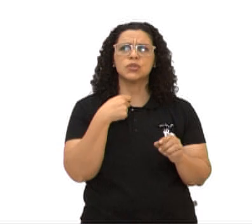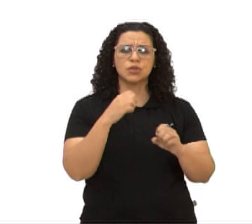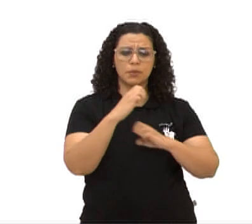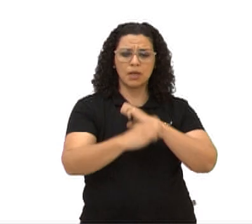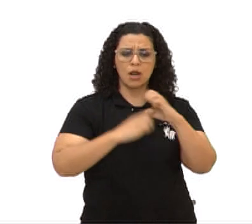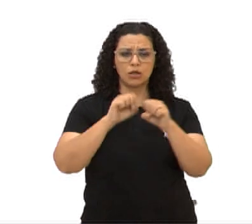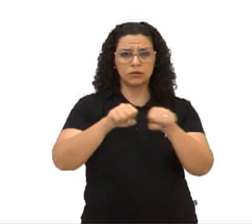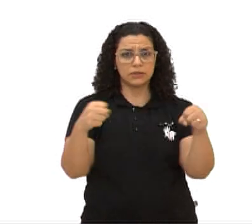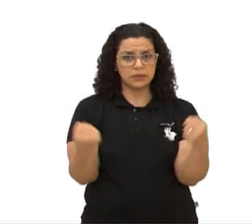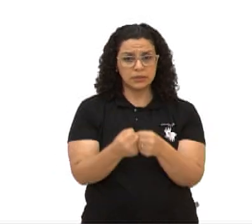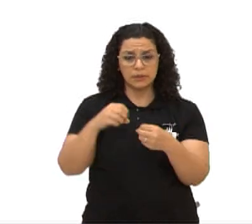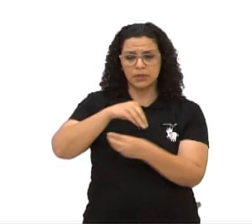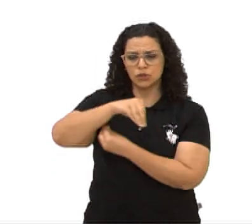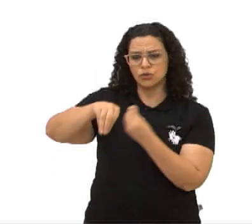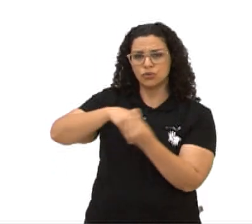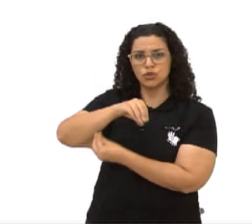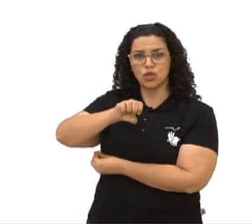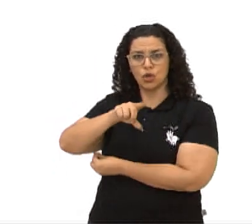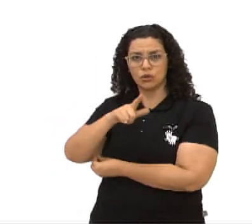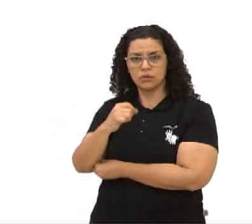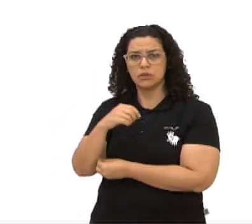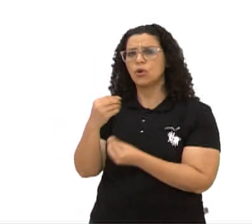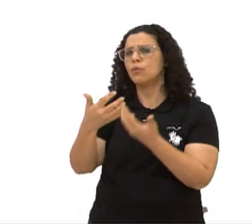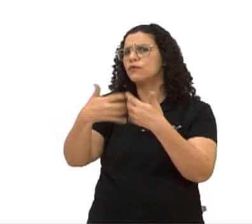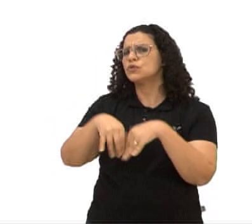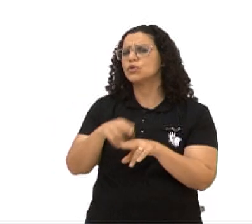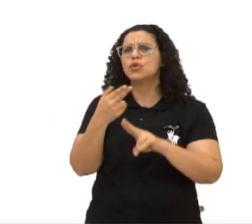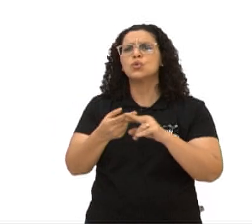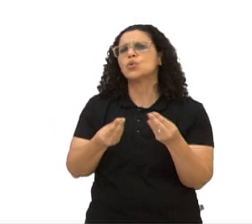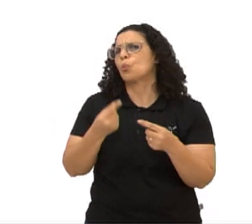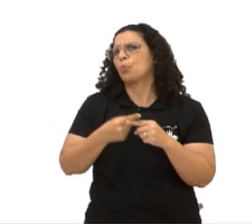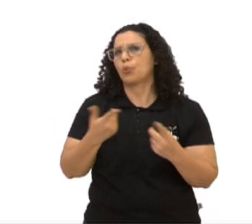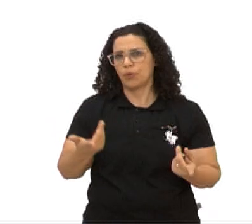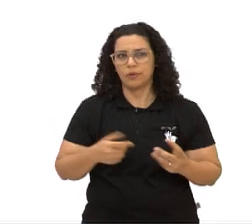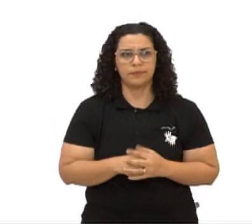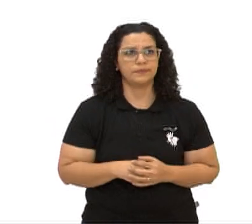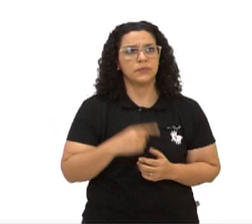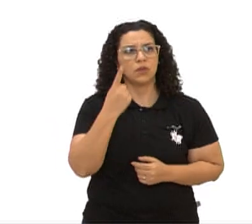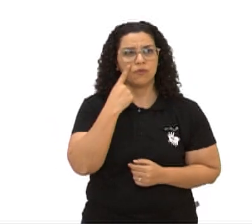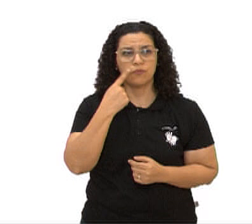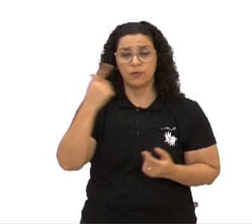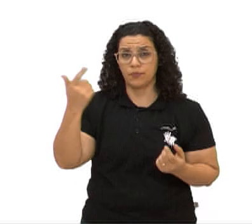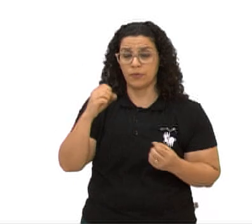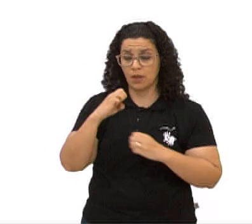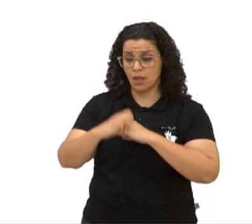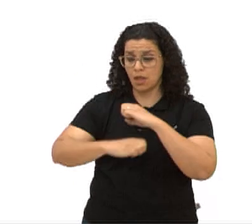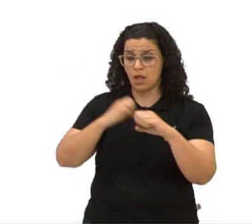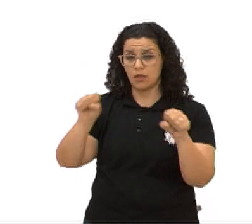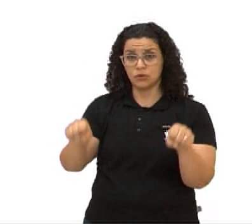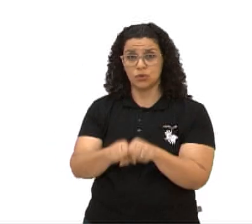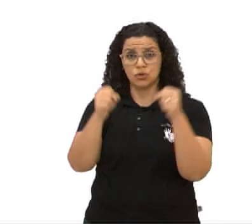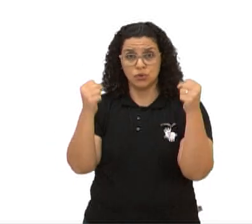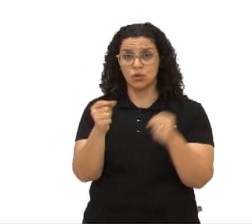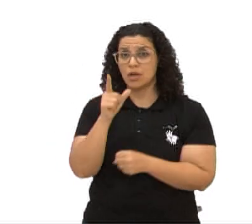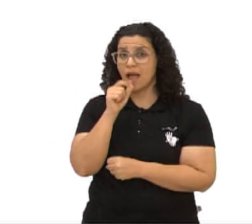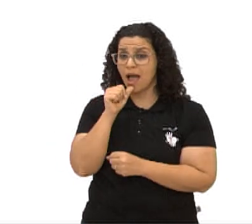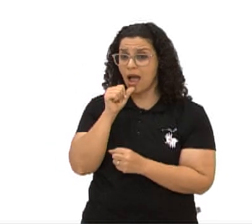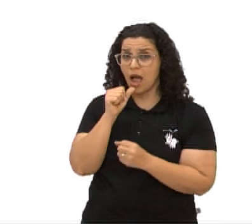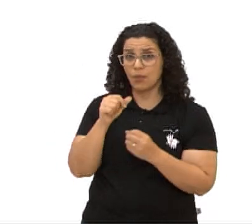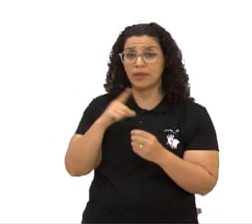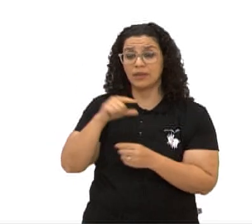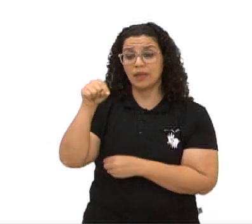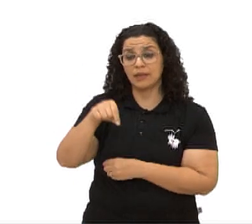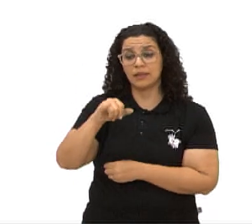eletrólise em solução, como ela funciona e os seus usos. Vamos lá, então? A eletrólise aquosa, temos um